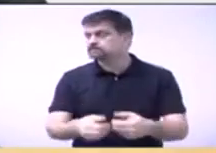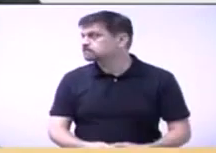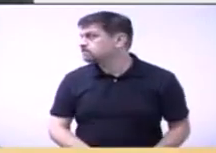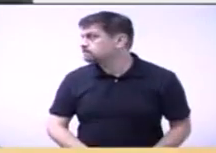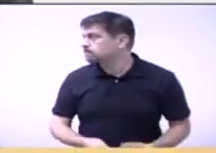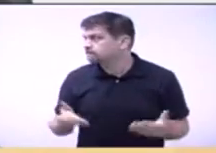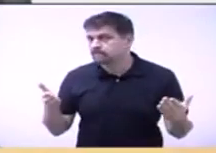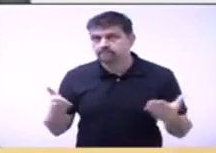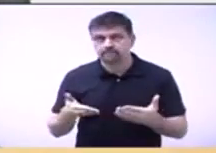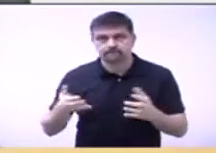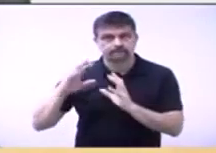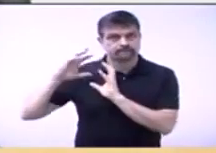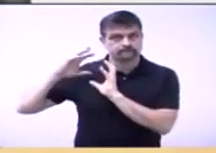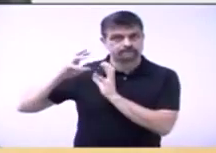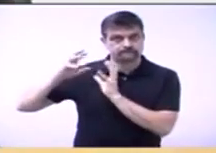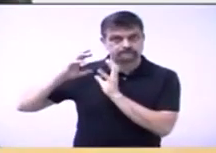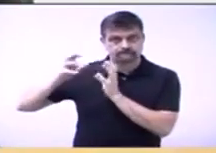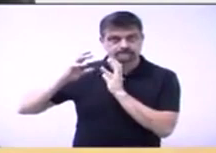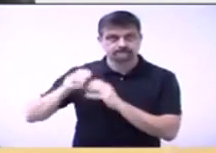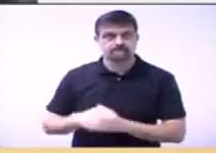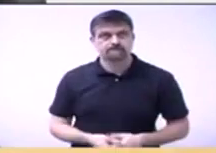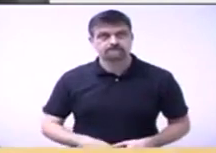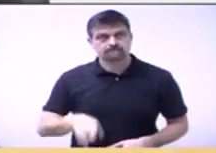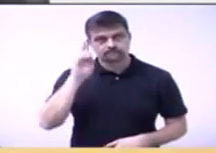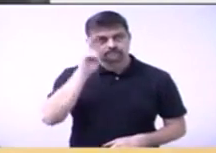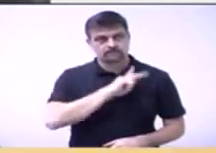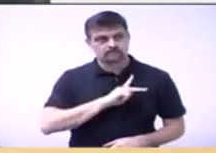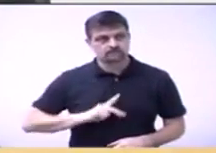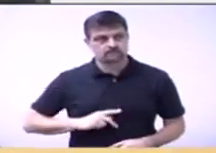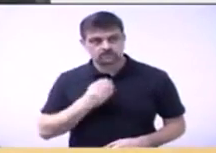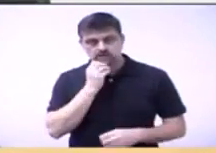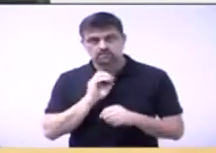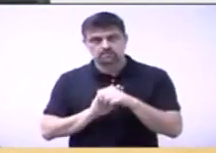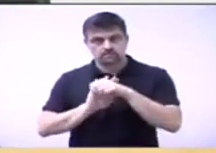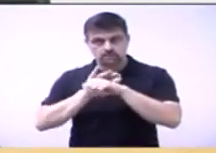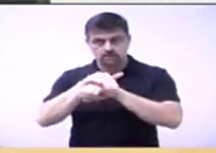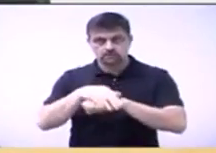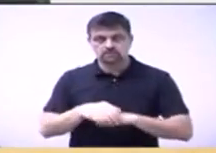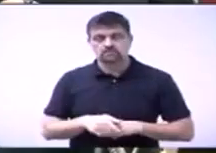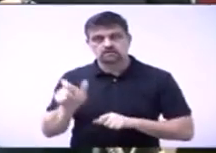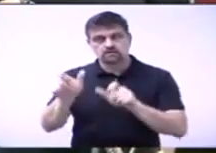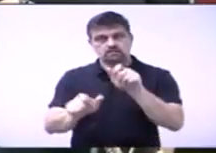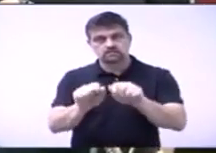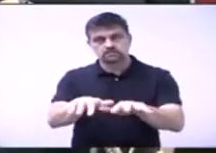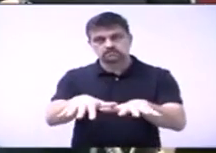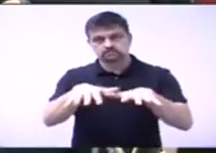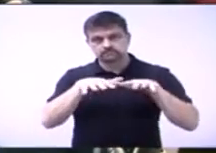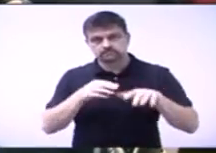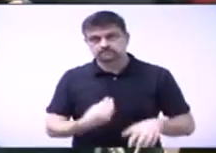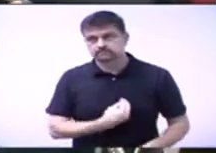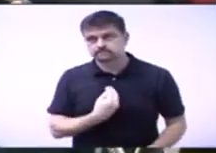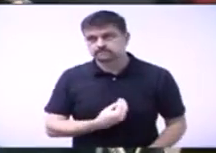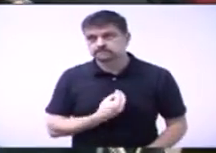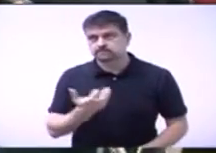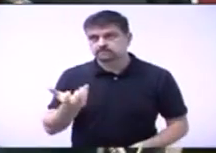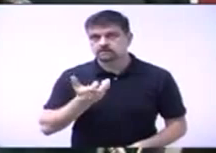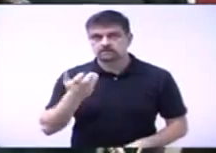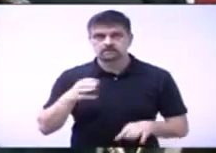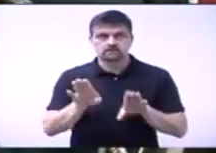Coco. Boa noite, senhor presidente, novos vereadores, público presente. Gostaria